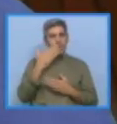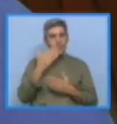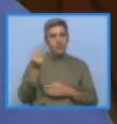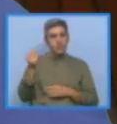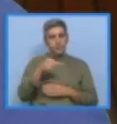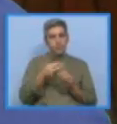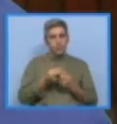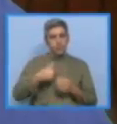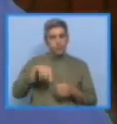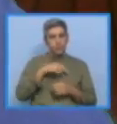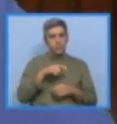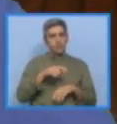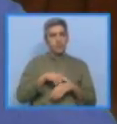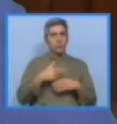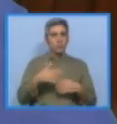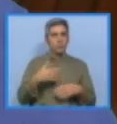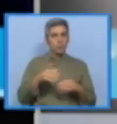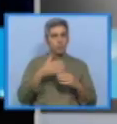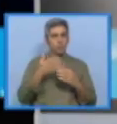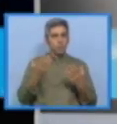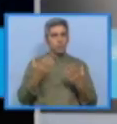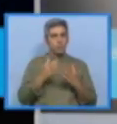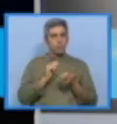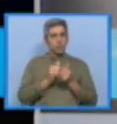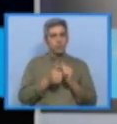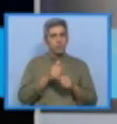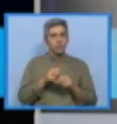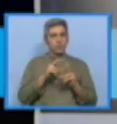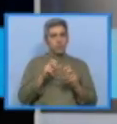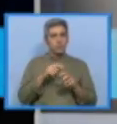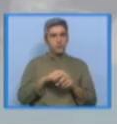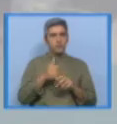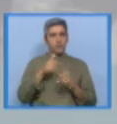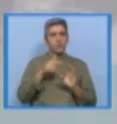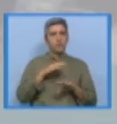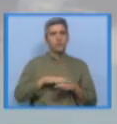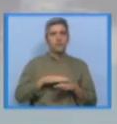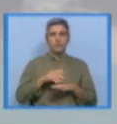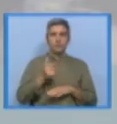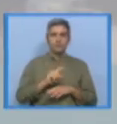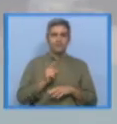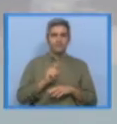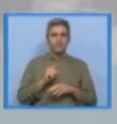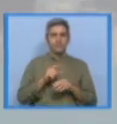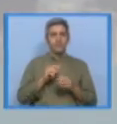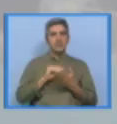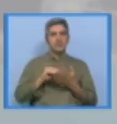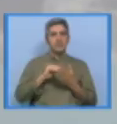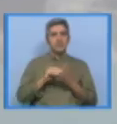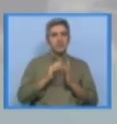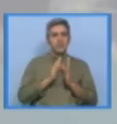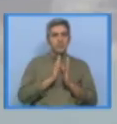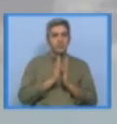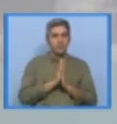com estes tempos tão dominados pelo desporto, não pelas melhores razões, o Secretariado da Pastoral da